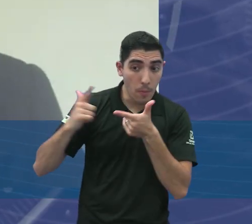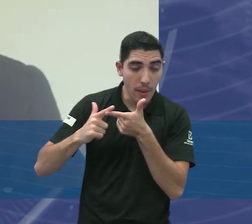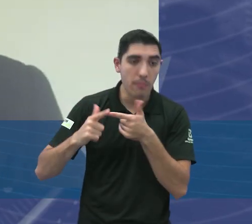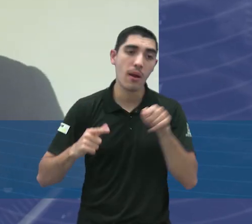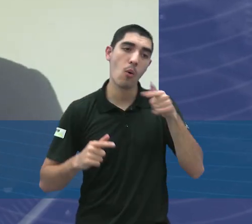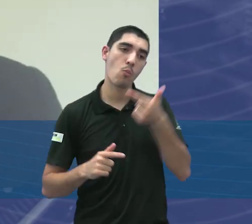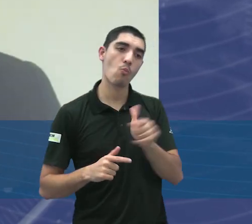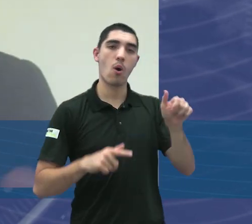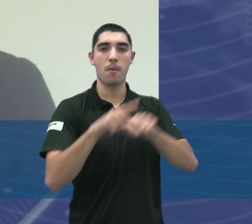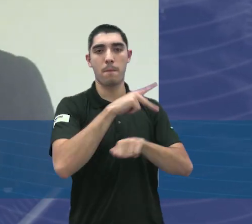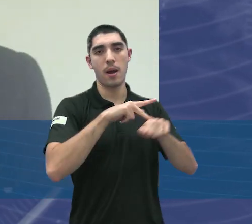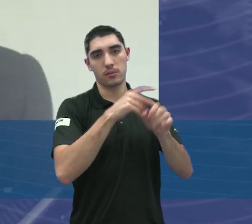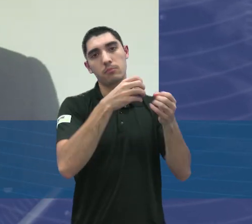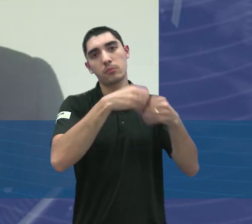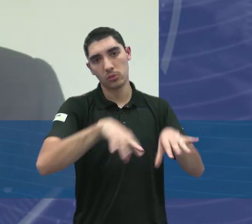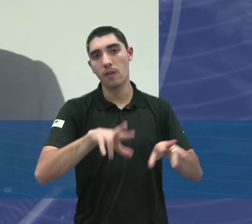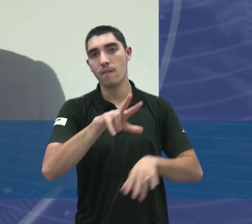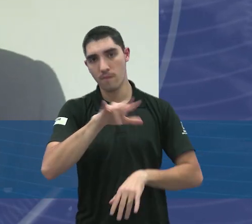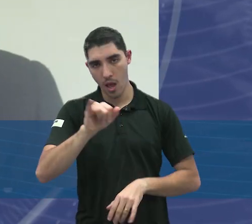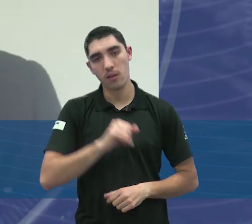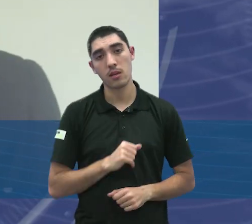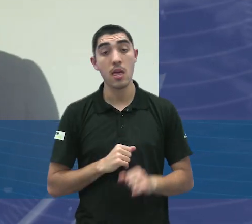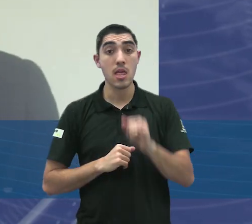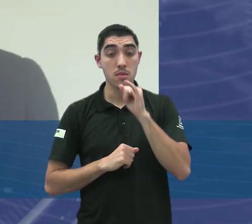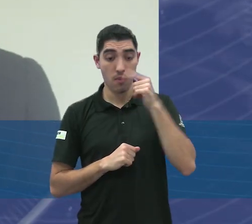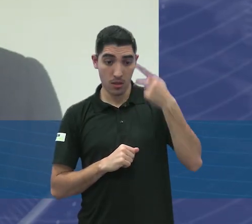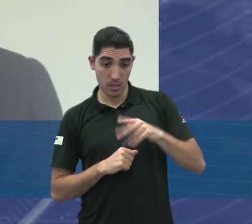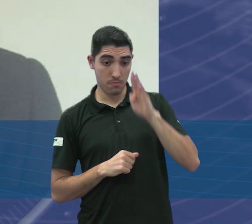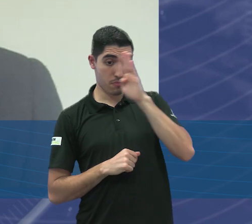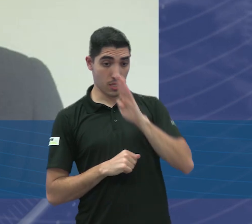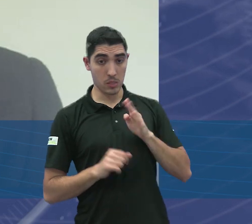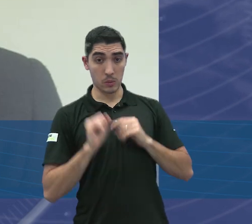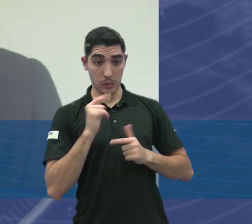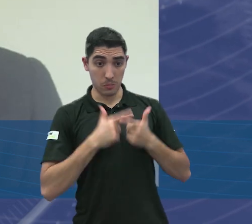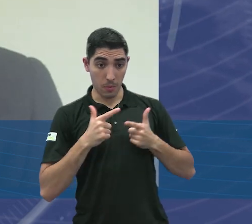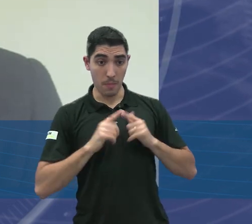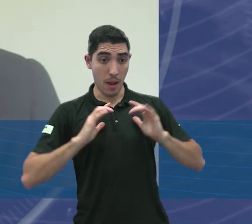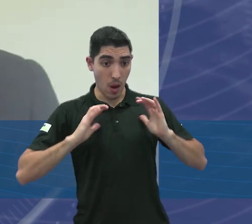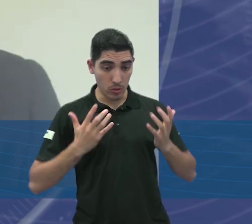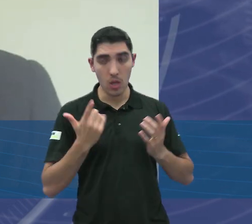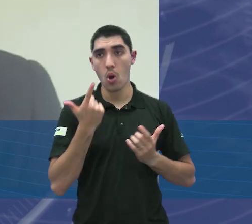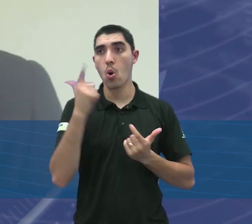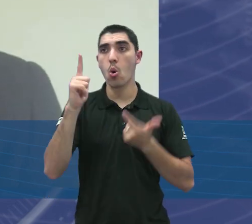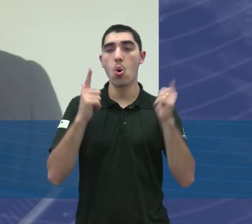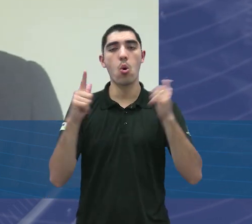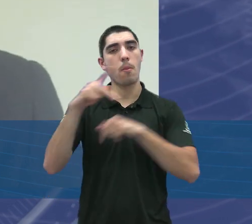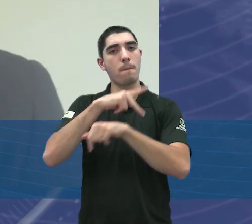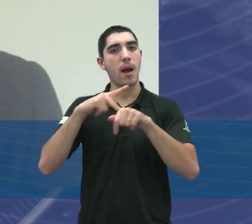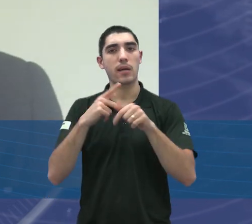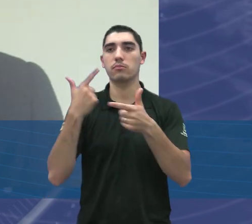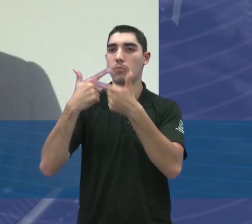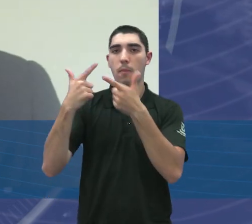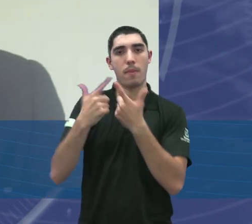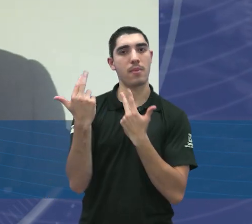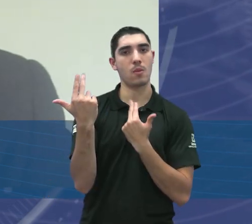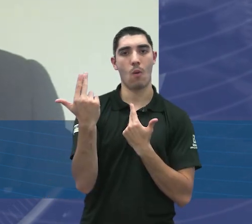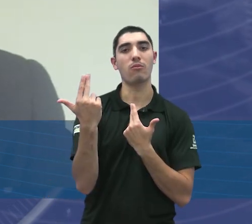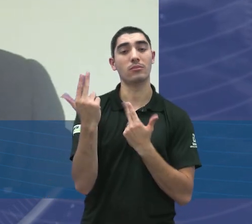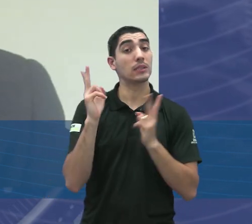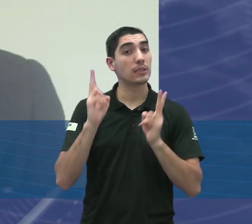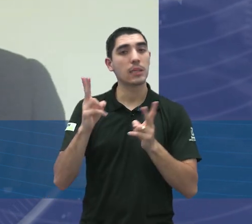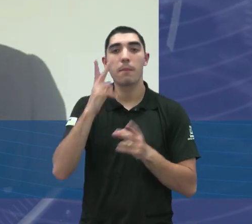Brasil, os outros vão ter umas consequências e vice-versa, né? Então, um país depende do